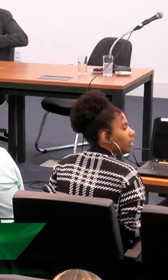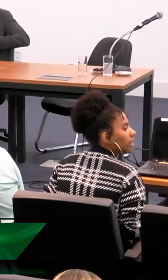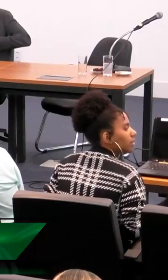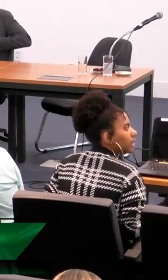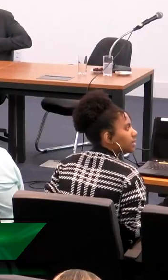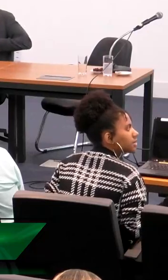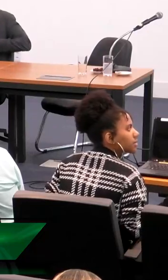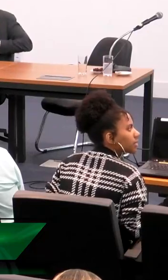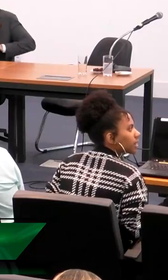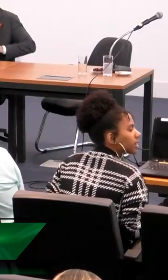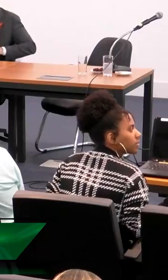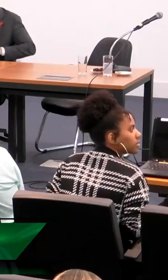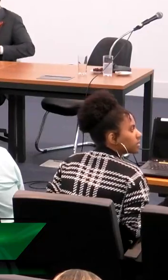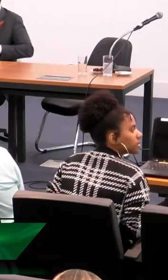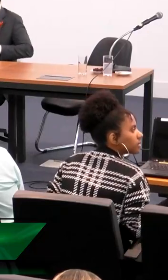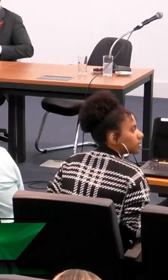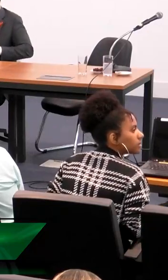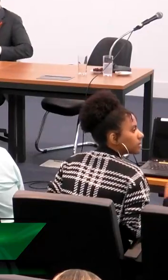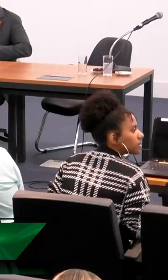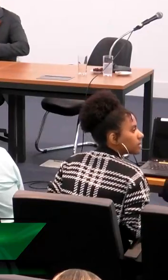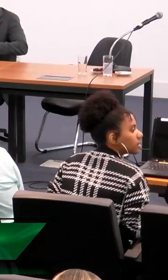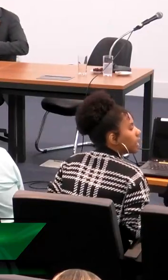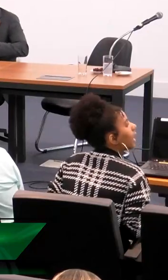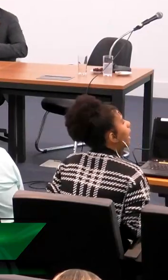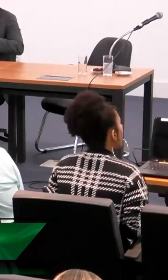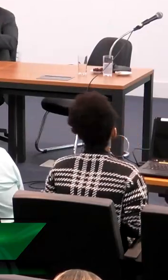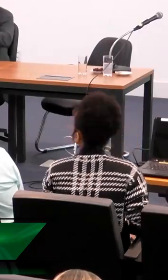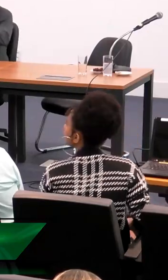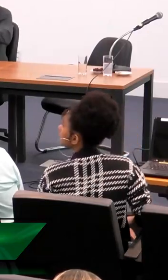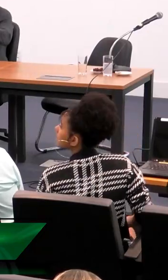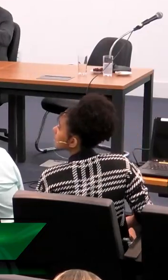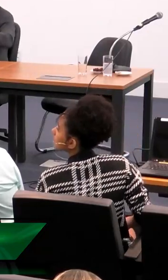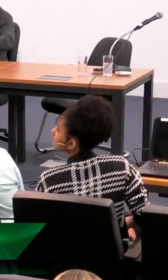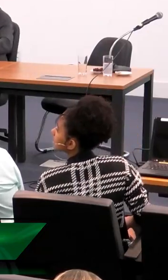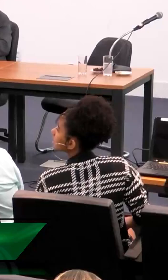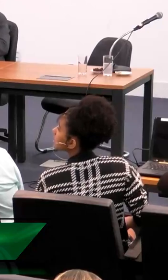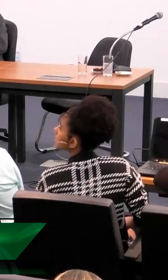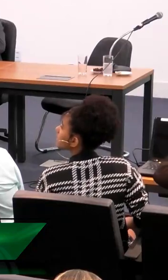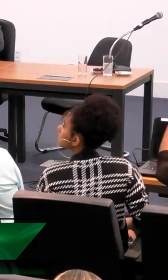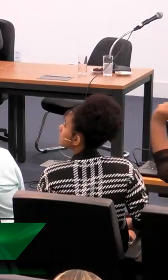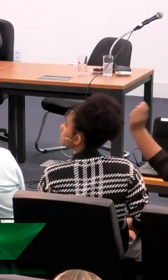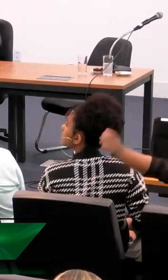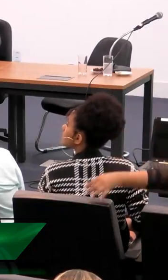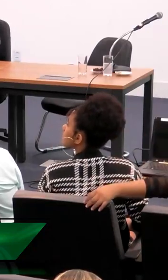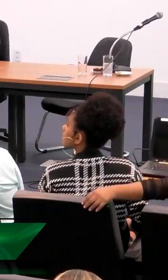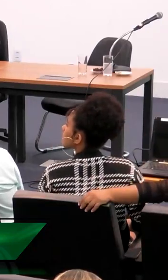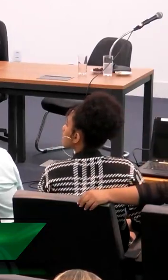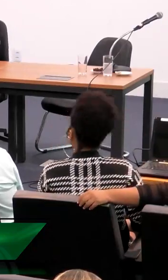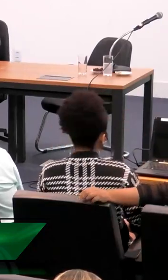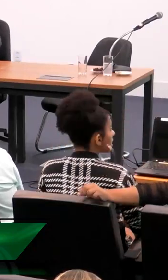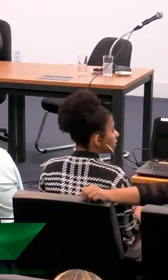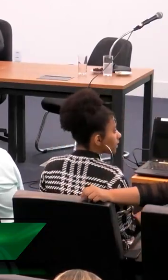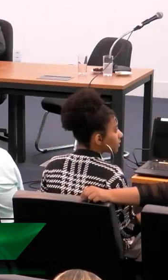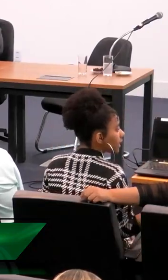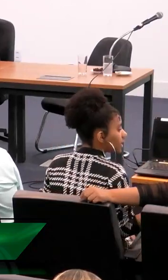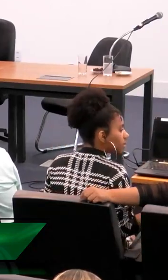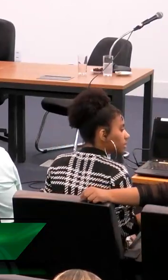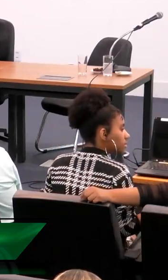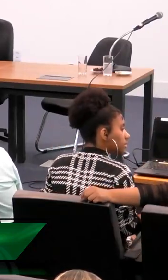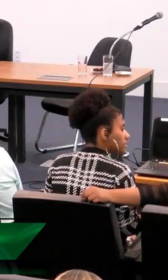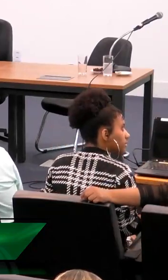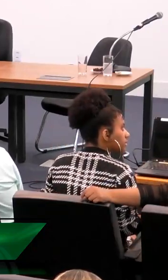estar conversando conosco aqui sobre esse tema tão importante eu fico muito feliz de ver essa sala